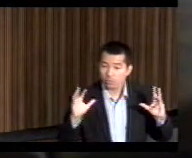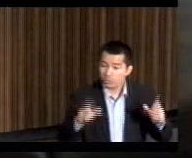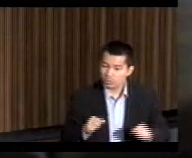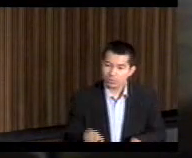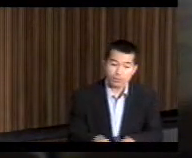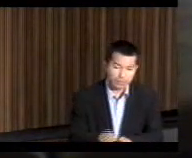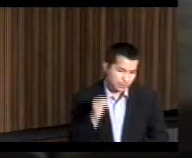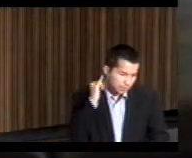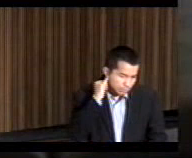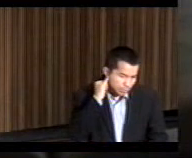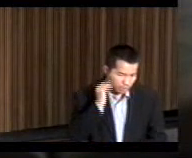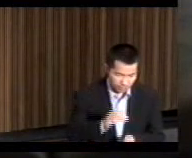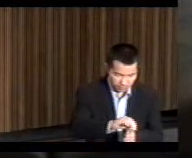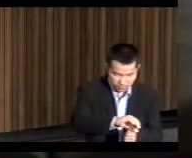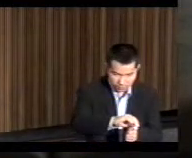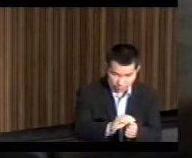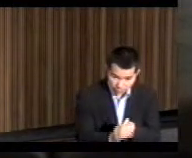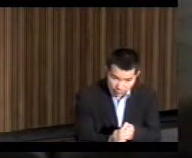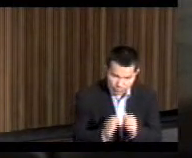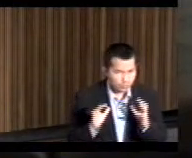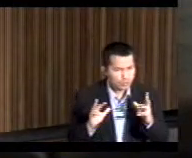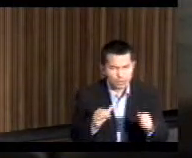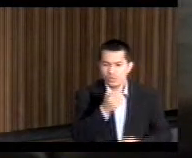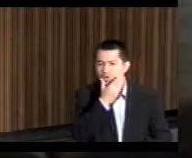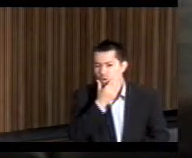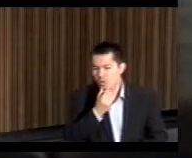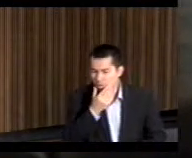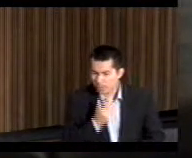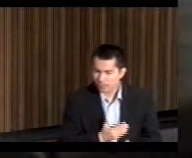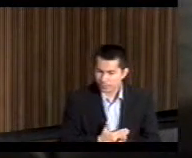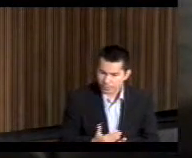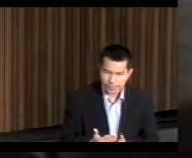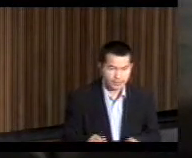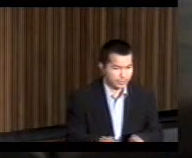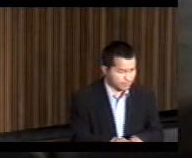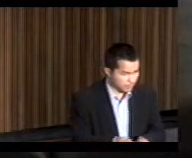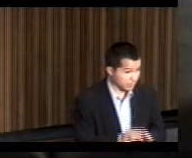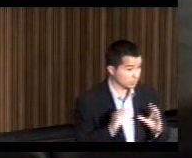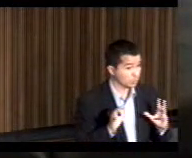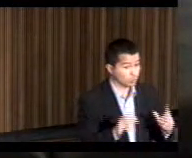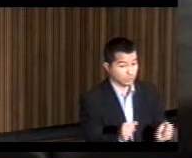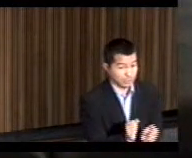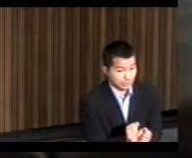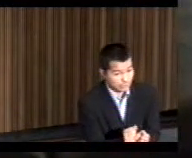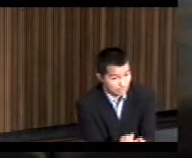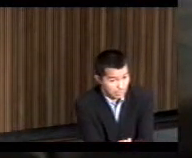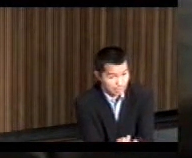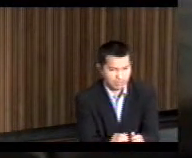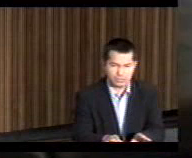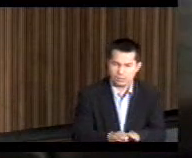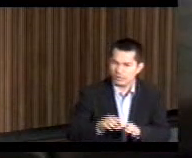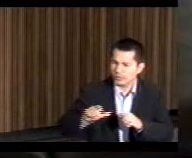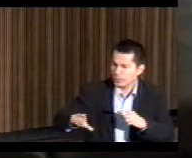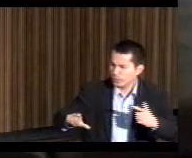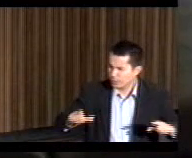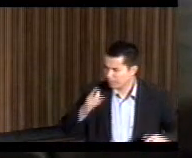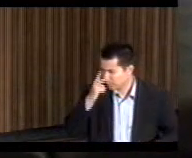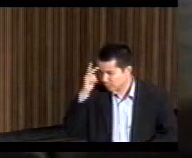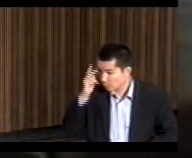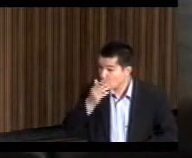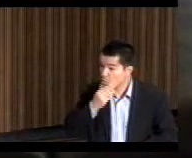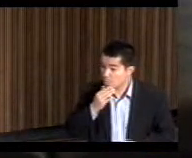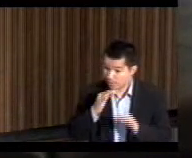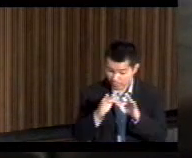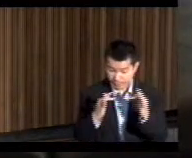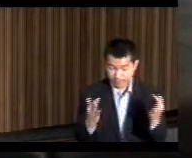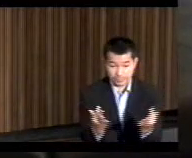Ismael e todos os outros homens da sua casa, incluindo os escravos nascidos na sua casa e os